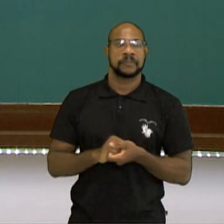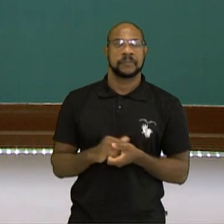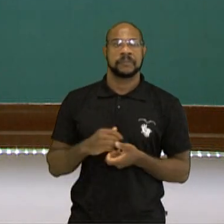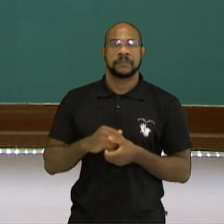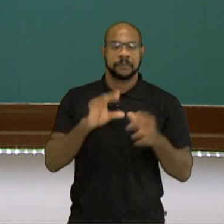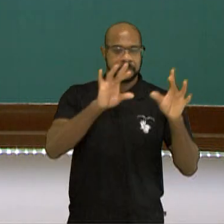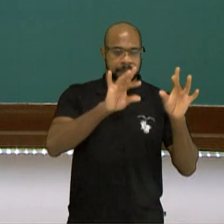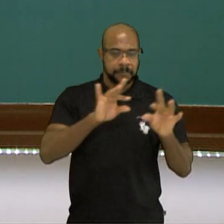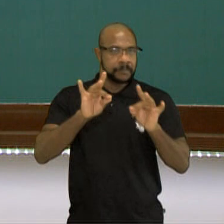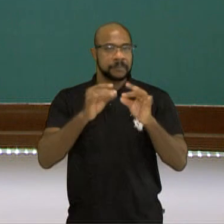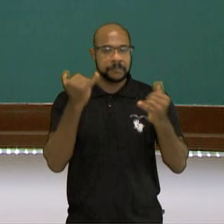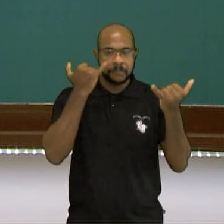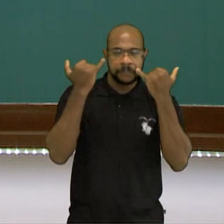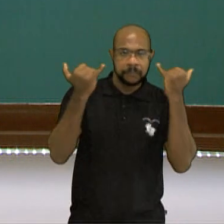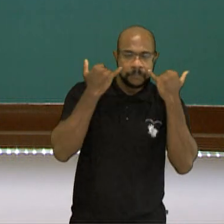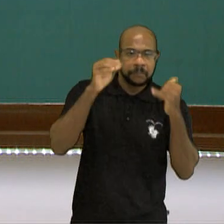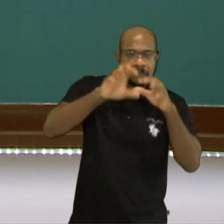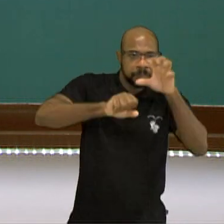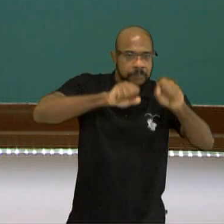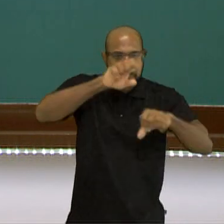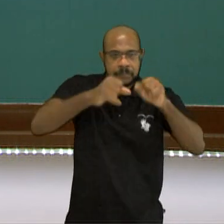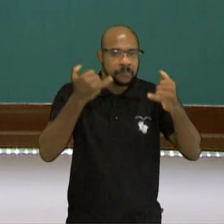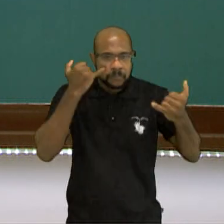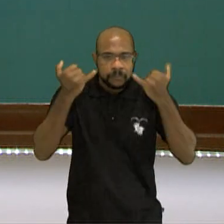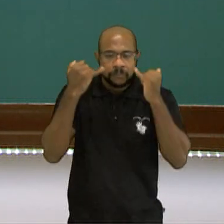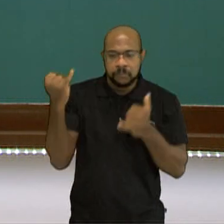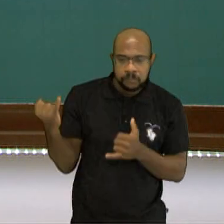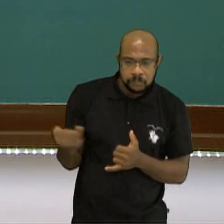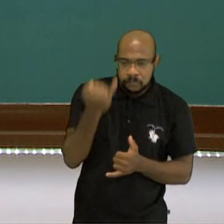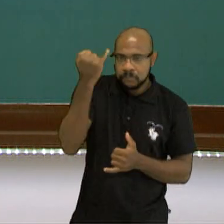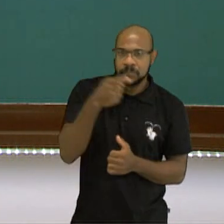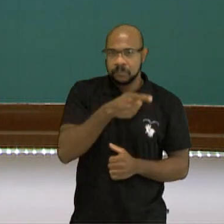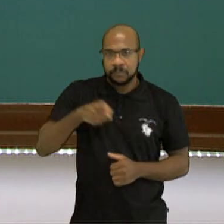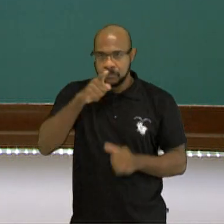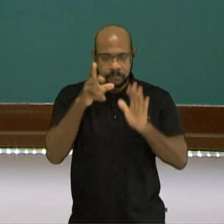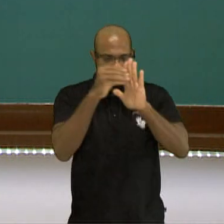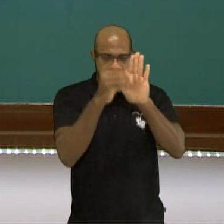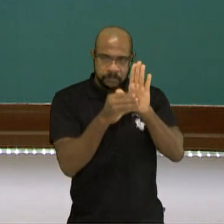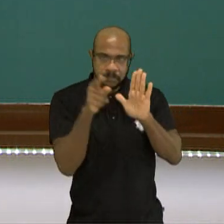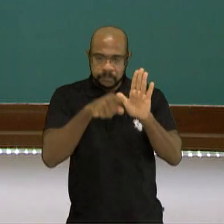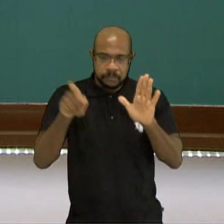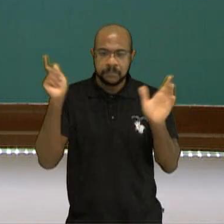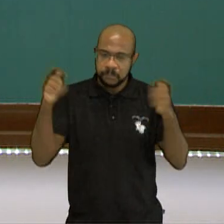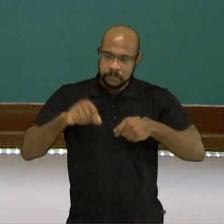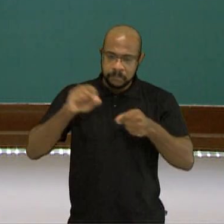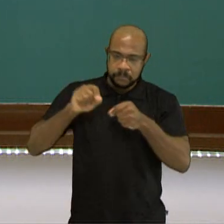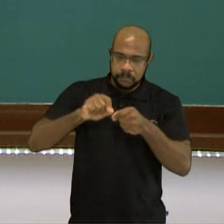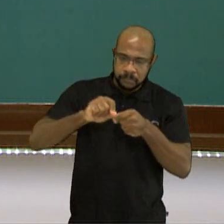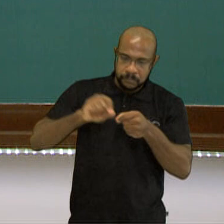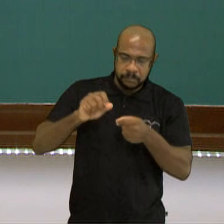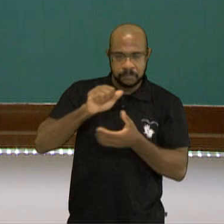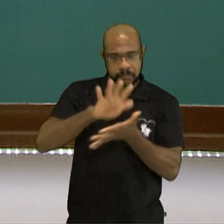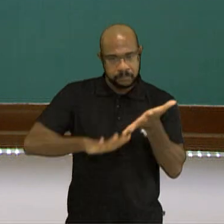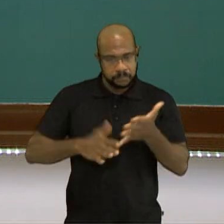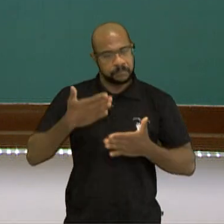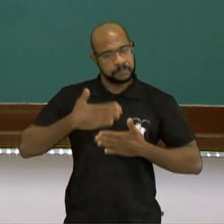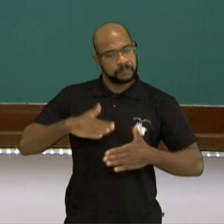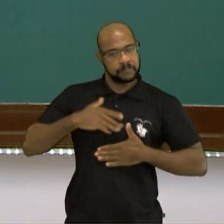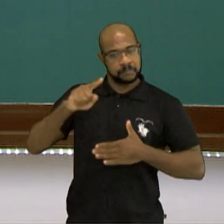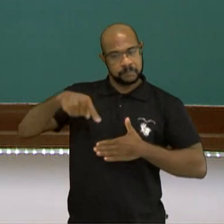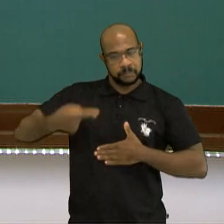informações importantes desse conteúdo para que você possa depois resolver os exercícios com bastante